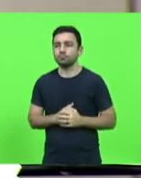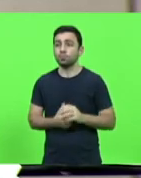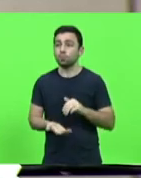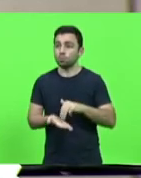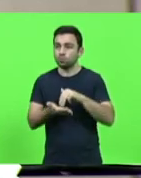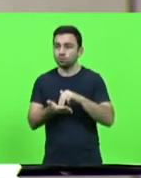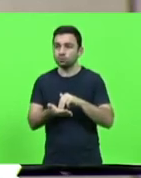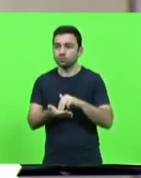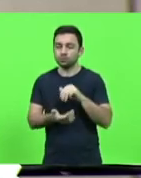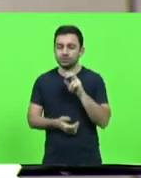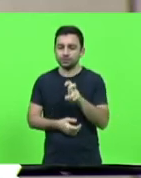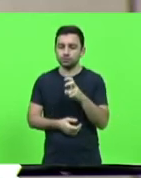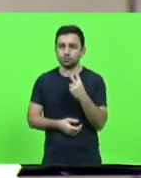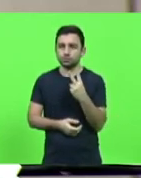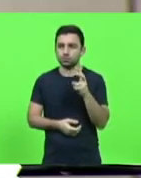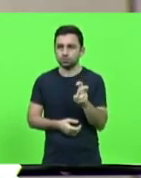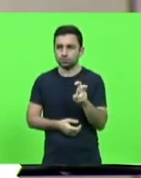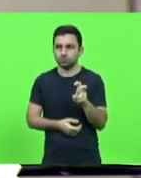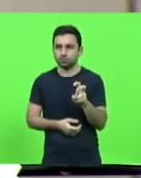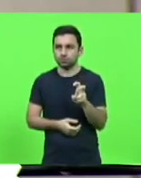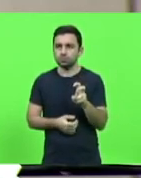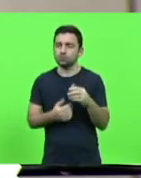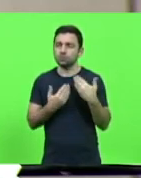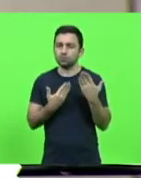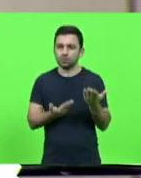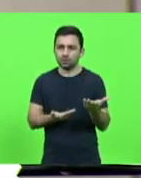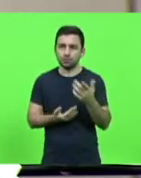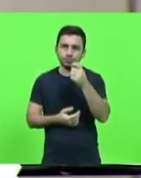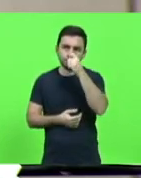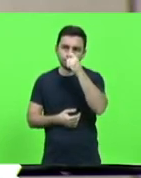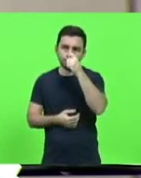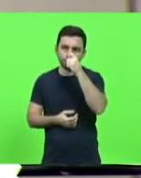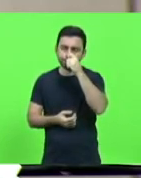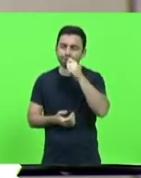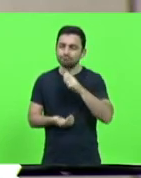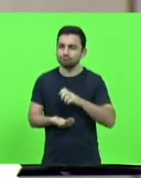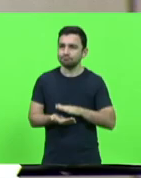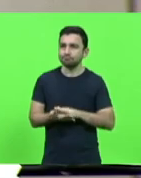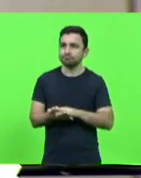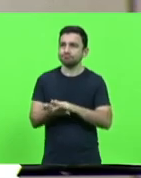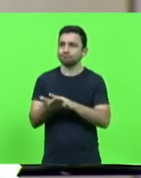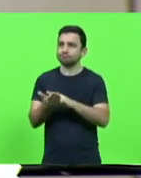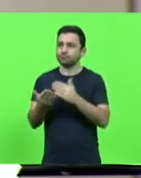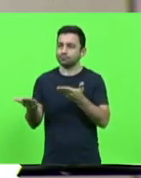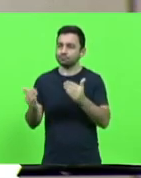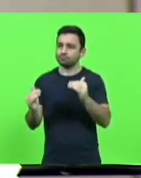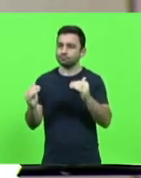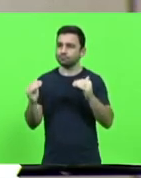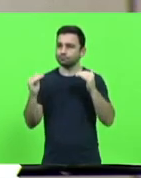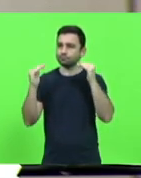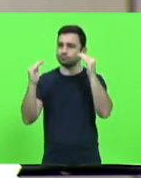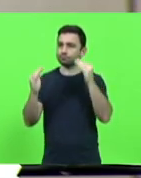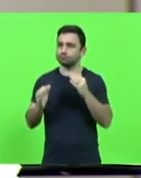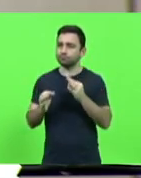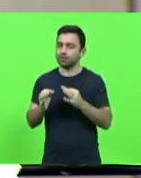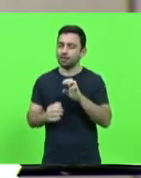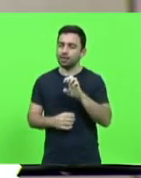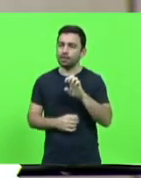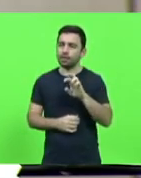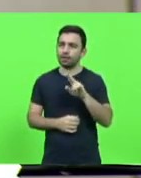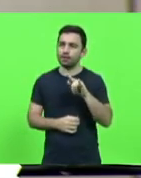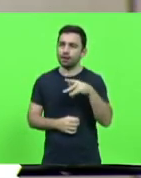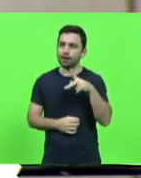número 525, deputado João Amin, manifestando aplauso à magistrada Érica Giovanni